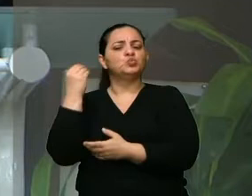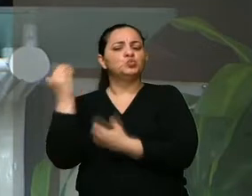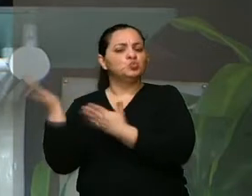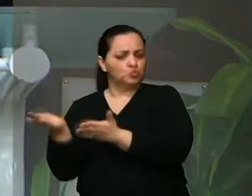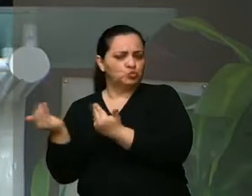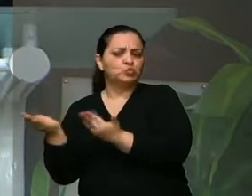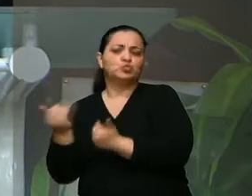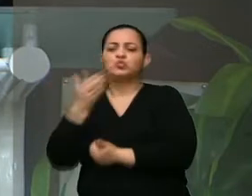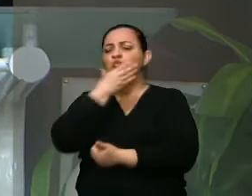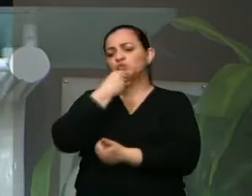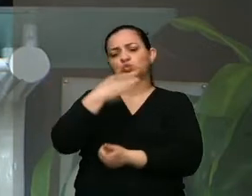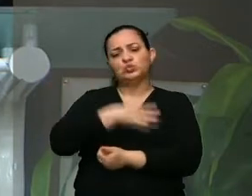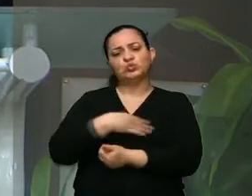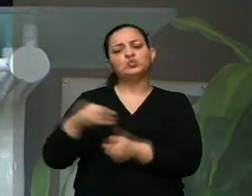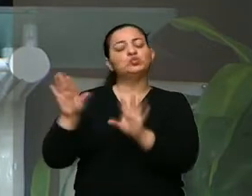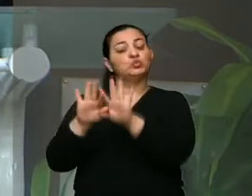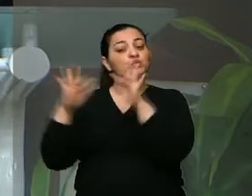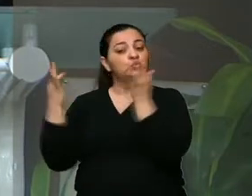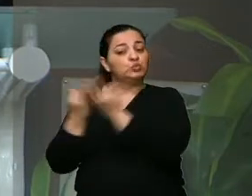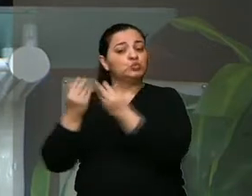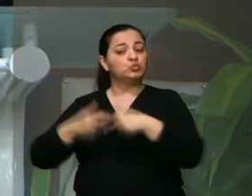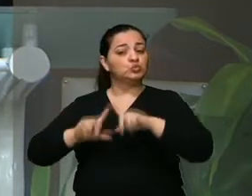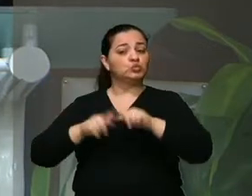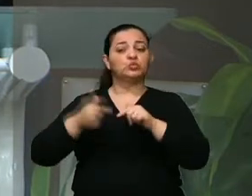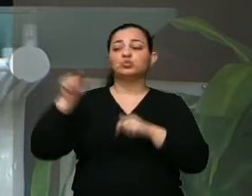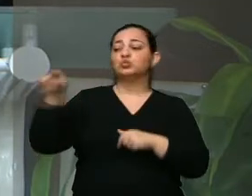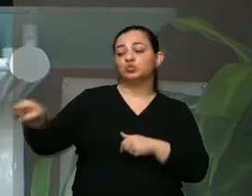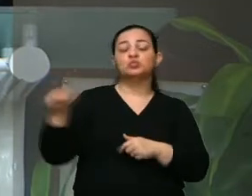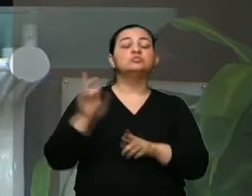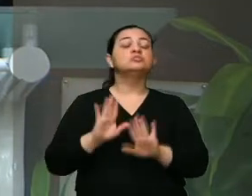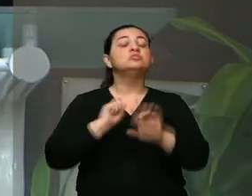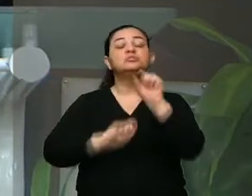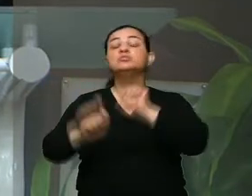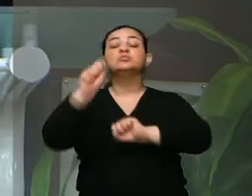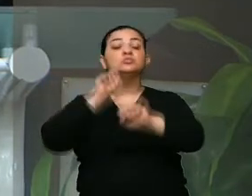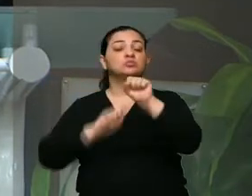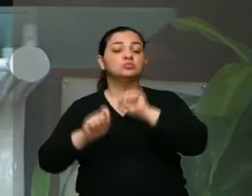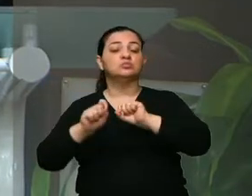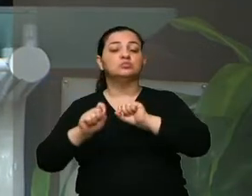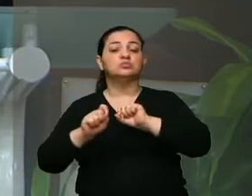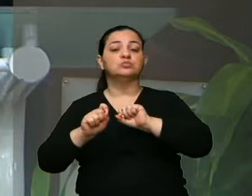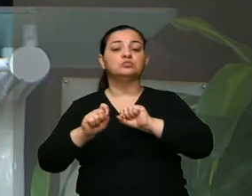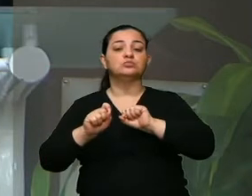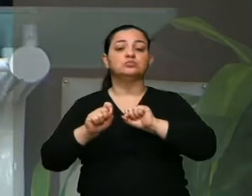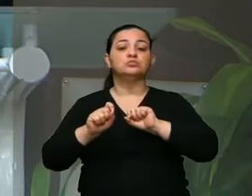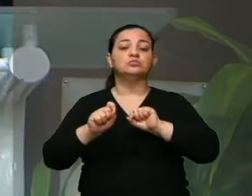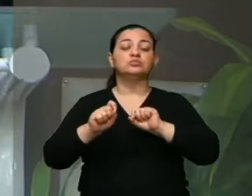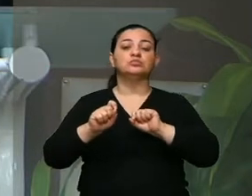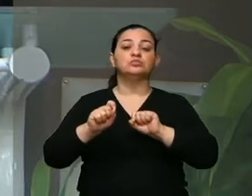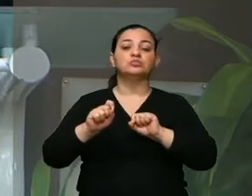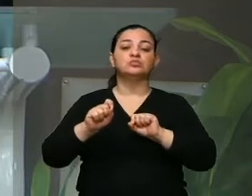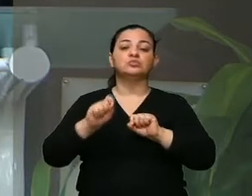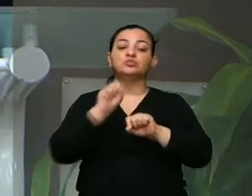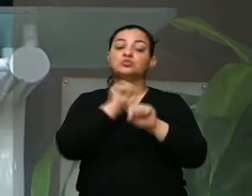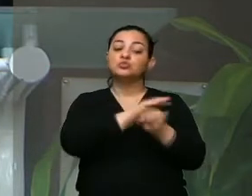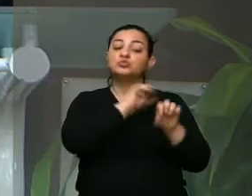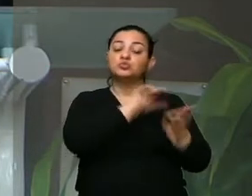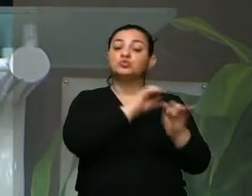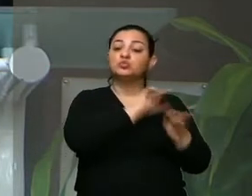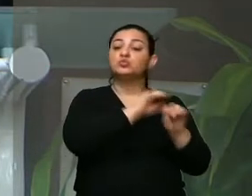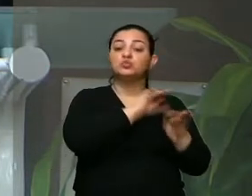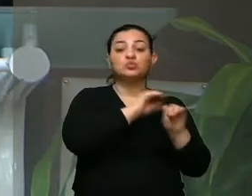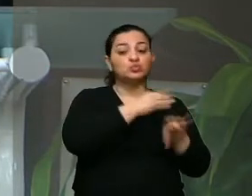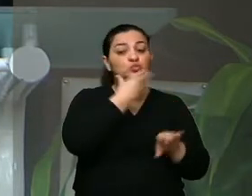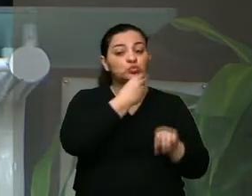filho de uma família de israel que o tutor estava ensinando